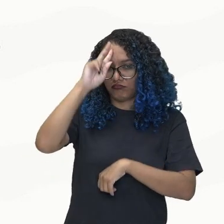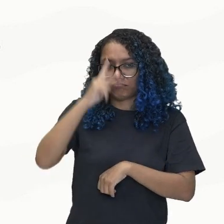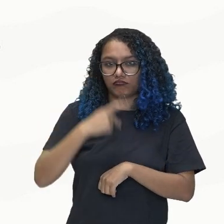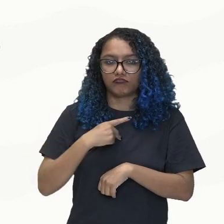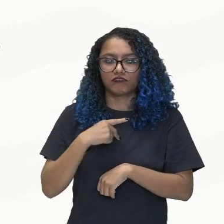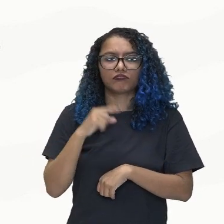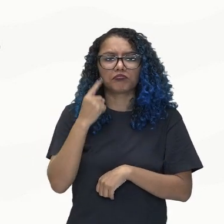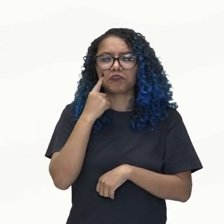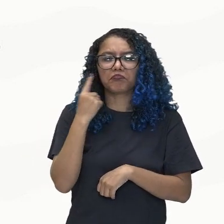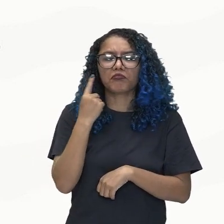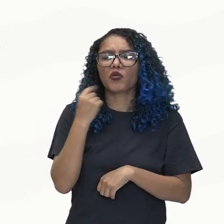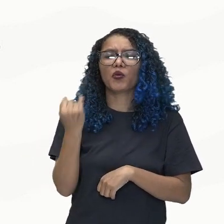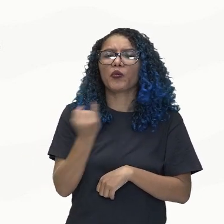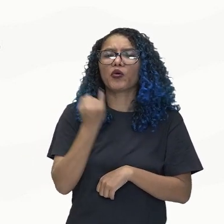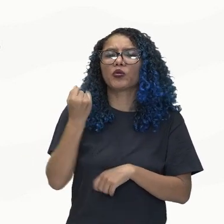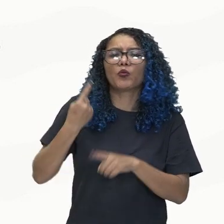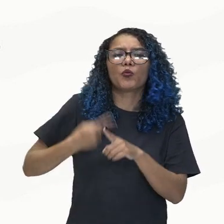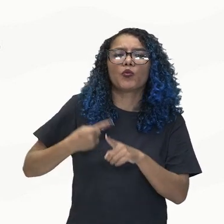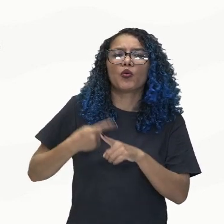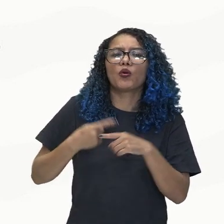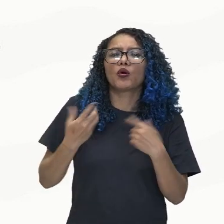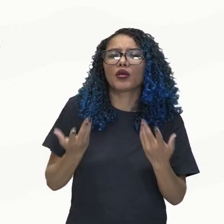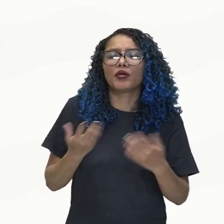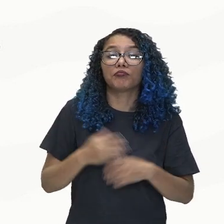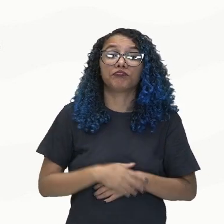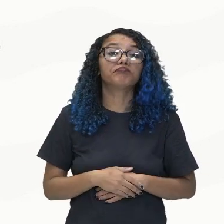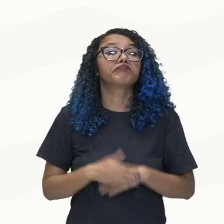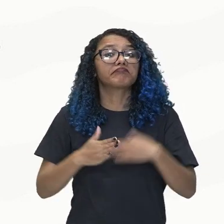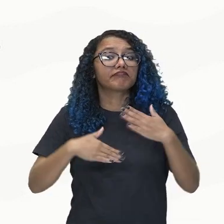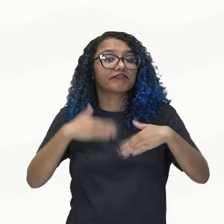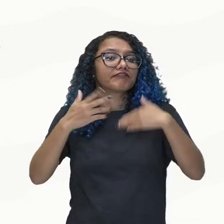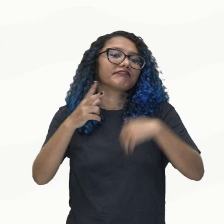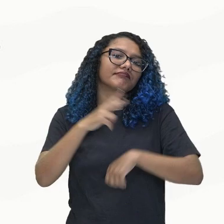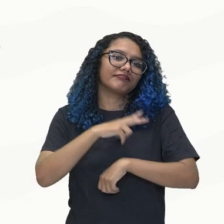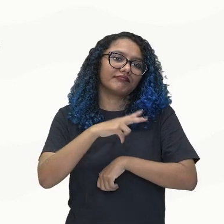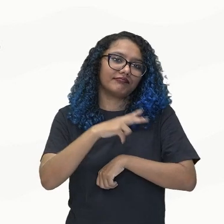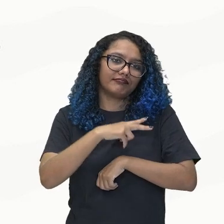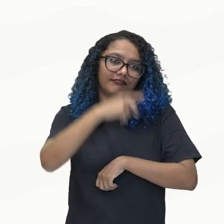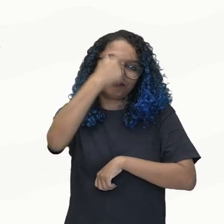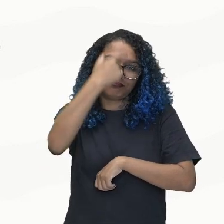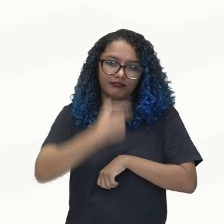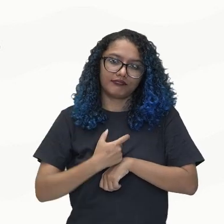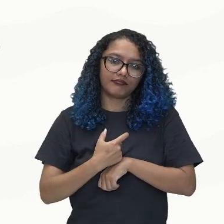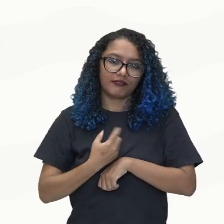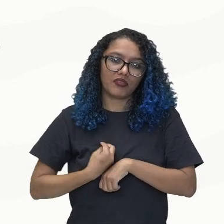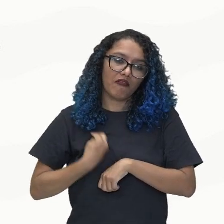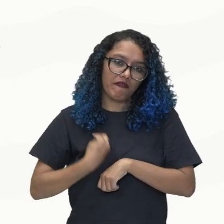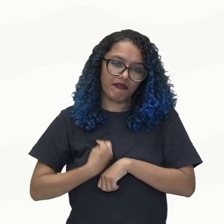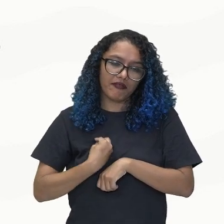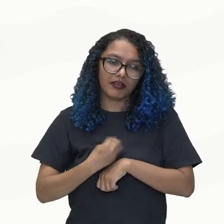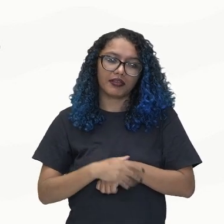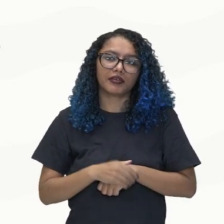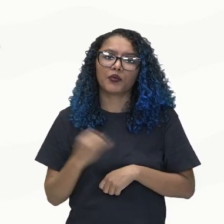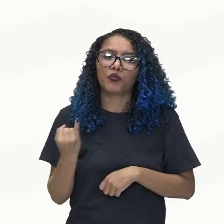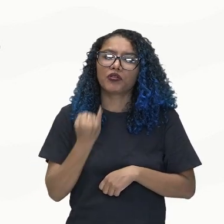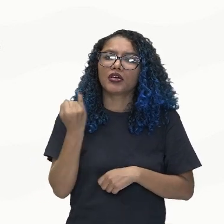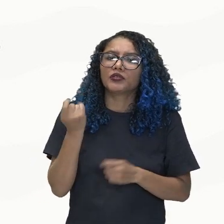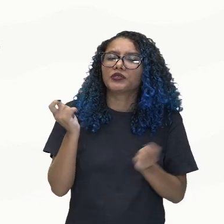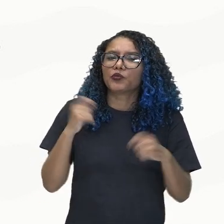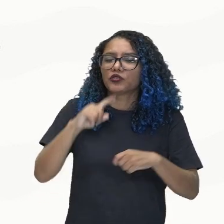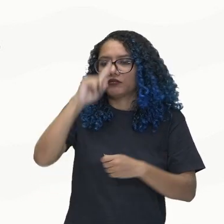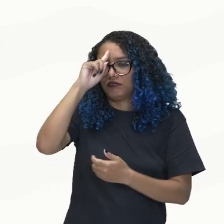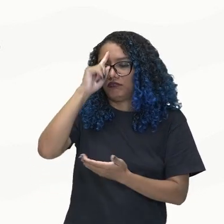quê? Para o crescimento pessoal, como já pontuamos. Ele vai ser importante para a tomada de